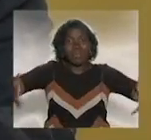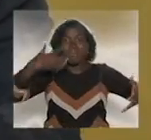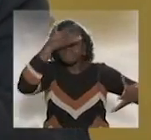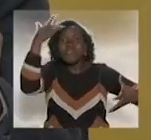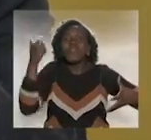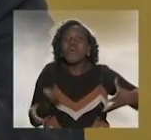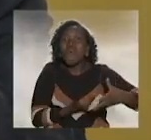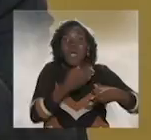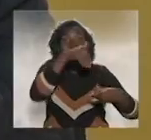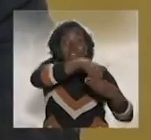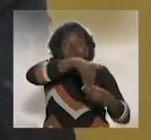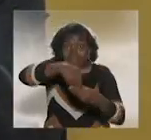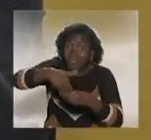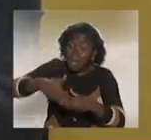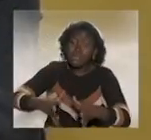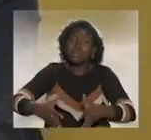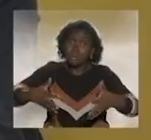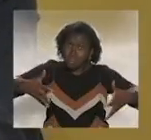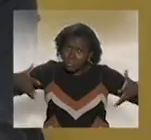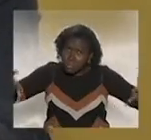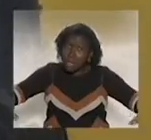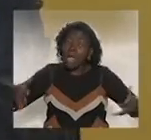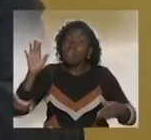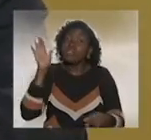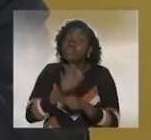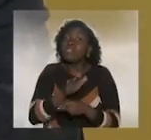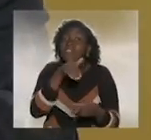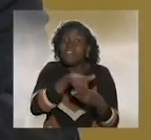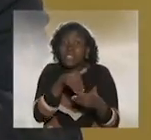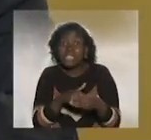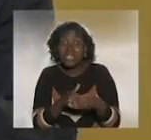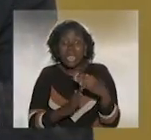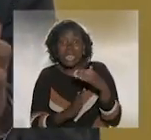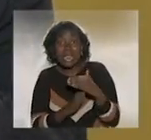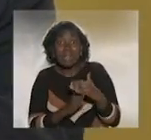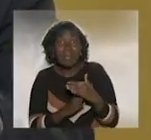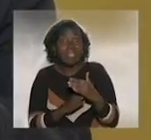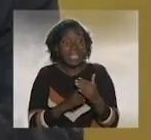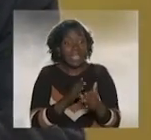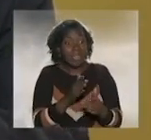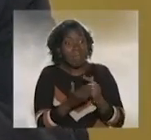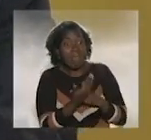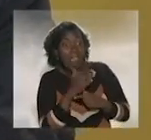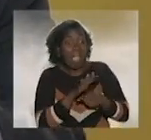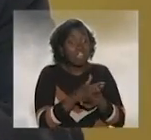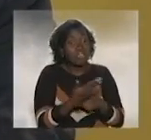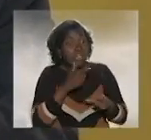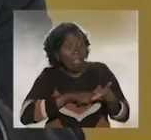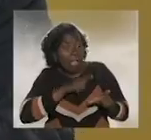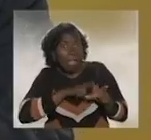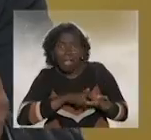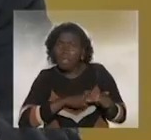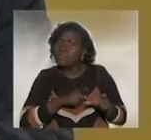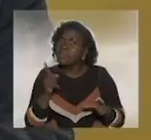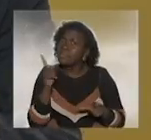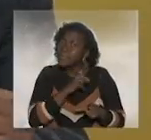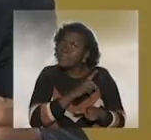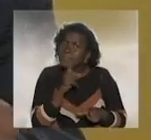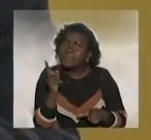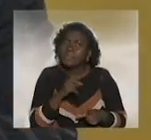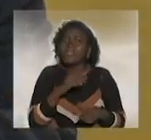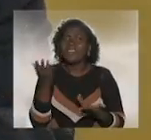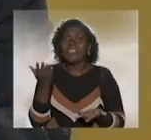ou seja, aqueles e aquelas que têm condições de votar, para que essa votação não se limite a uma relação de muita dependência